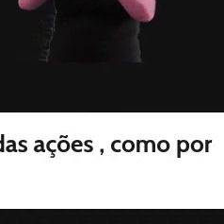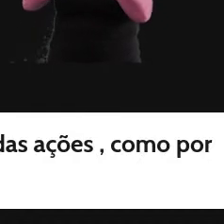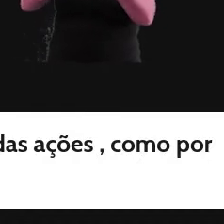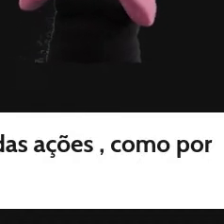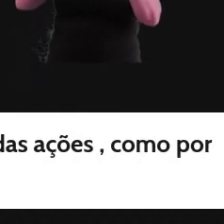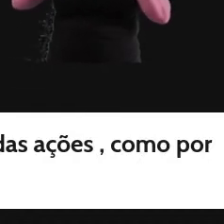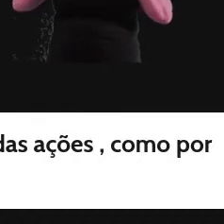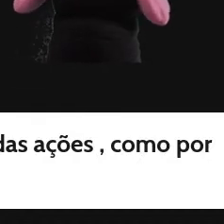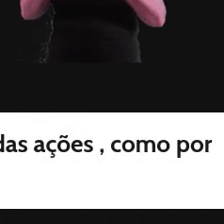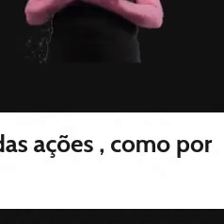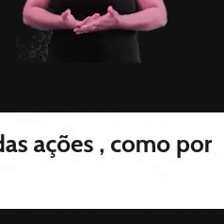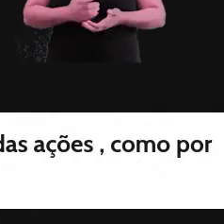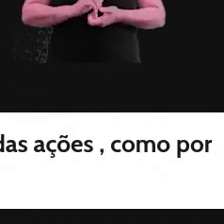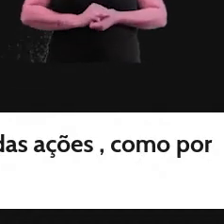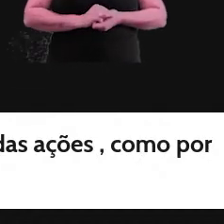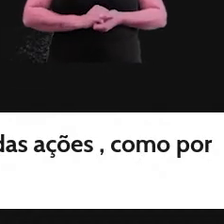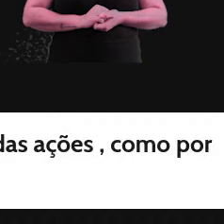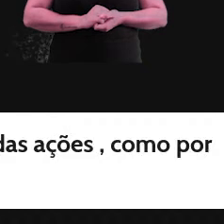aí não tem